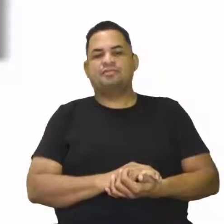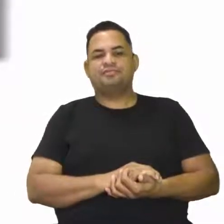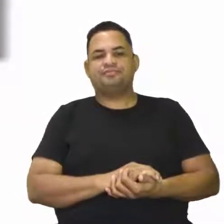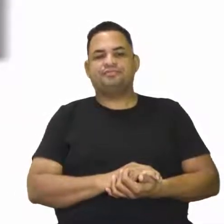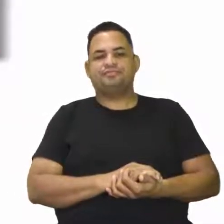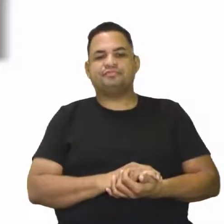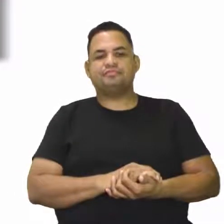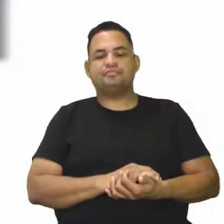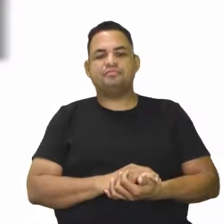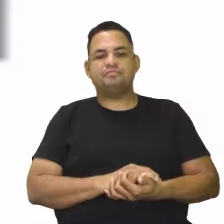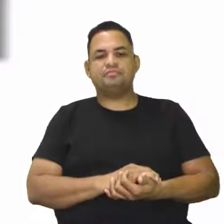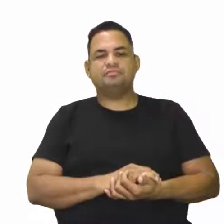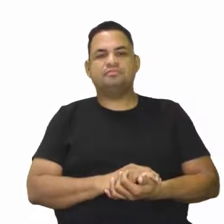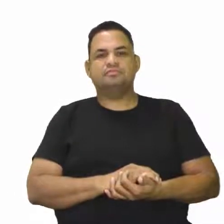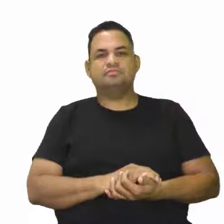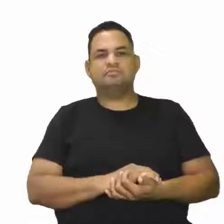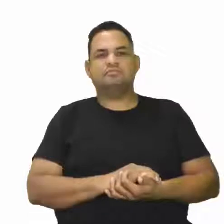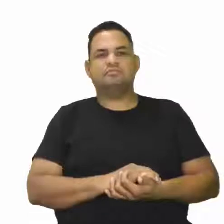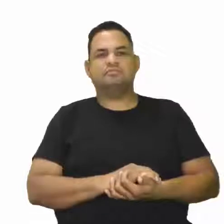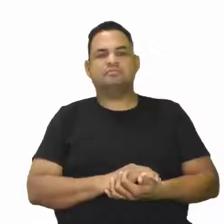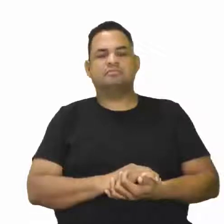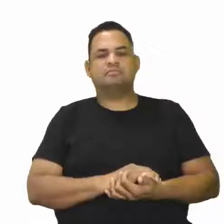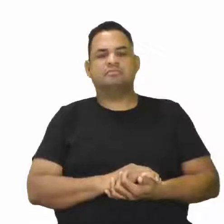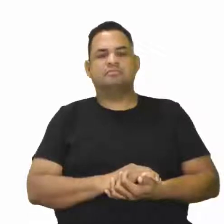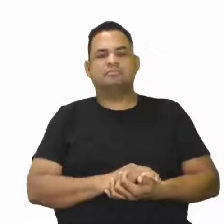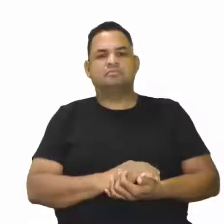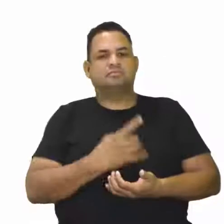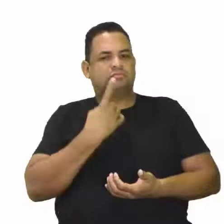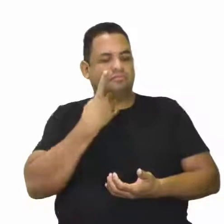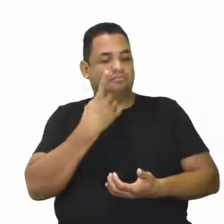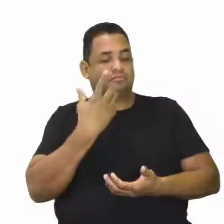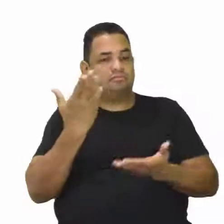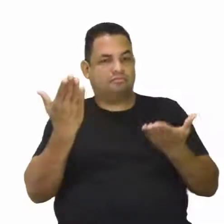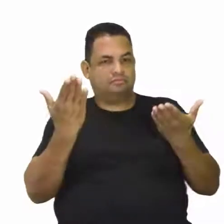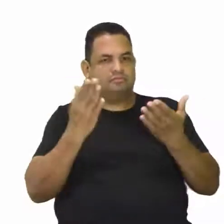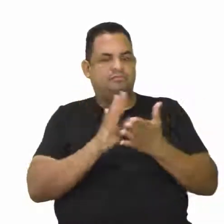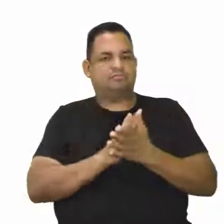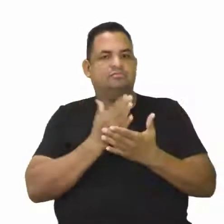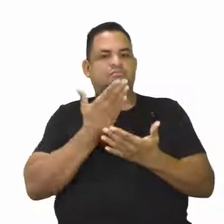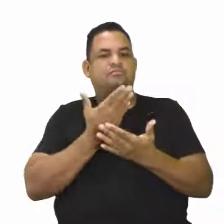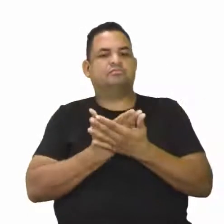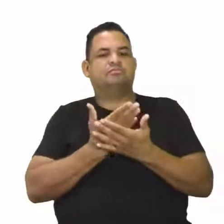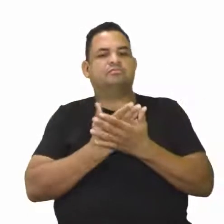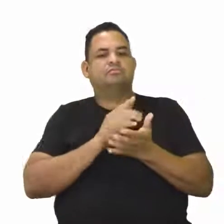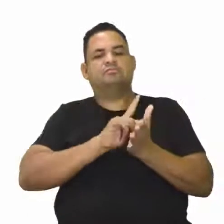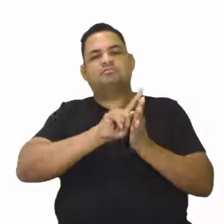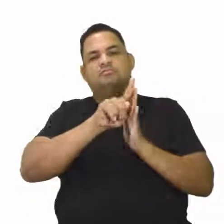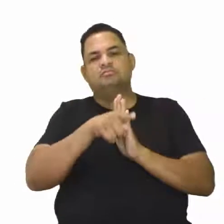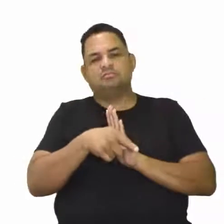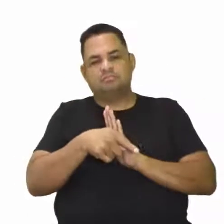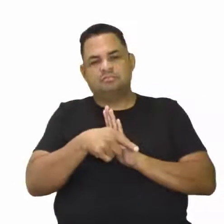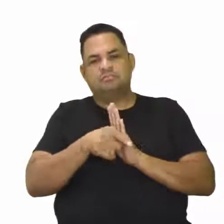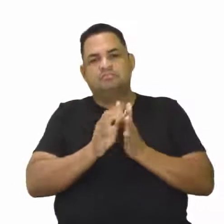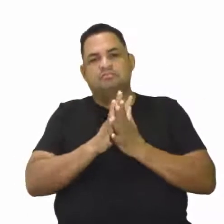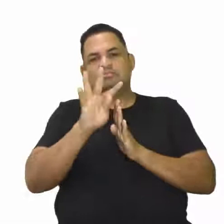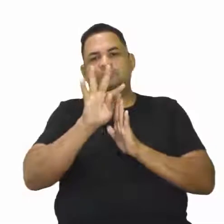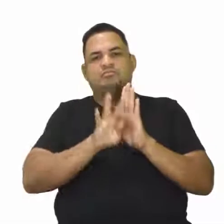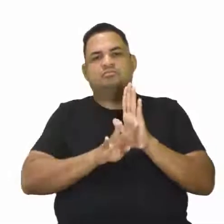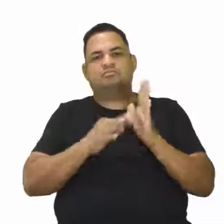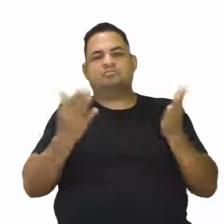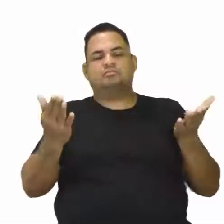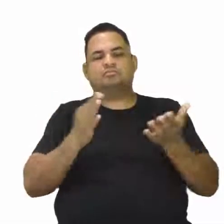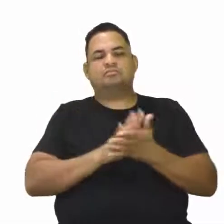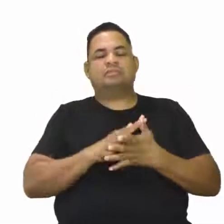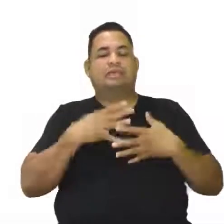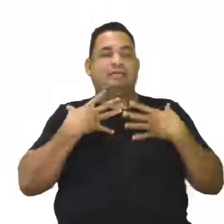Entonces, vamos allá. Então vamos lá, meu povo. Vamos para mais um gênero textual. Estão